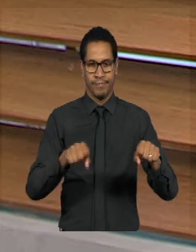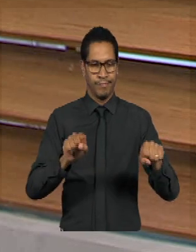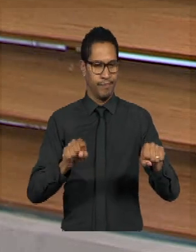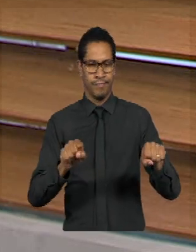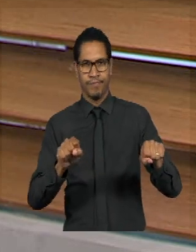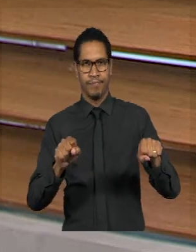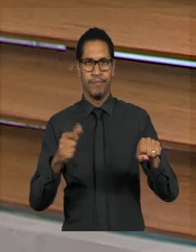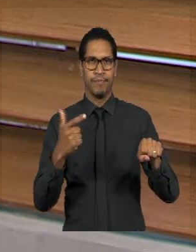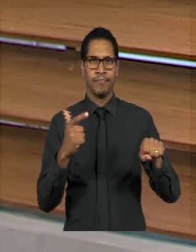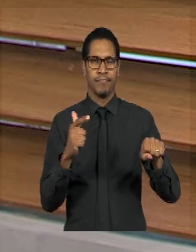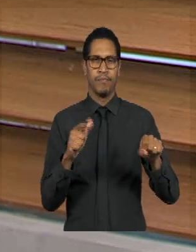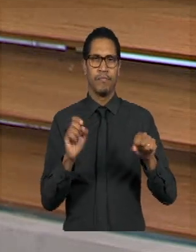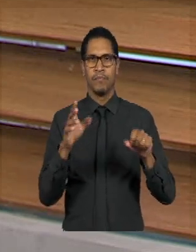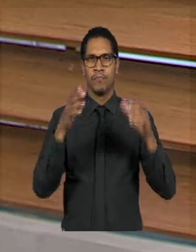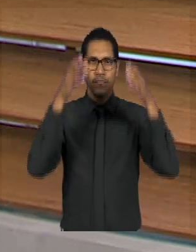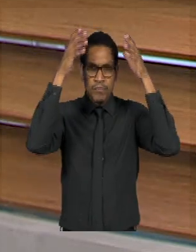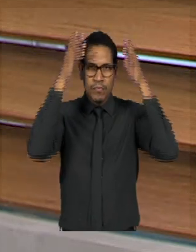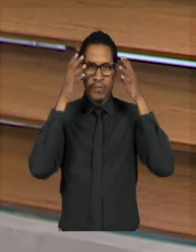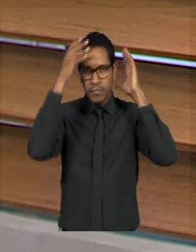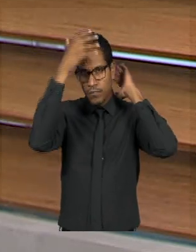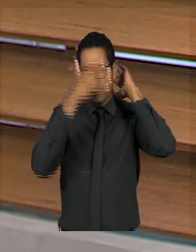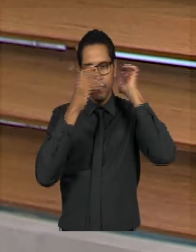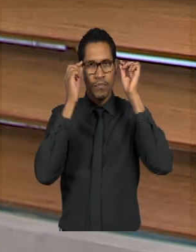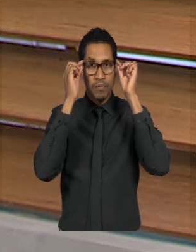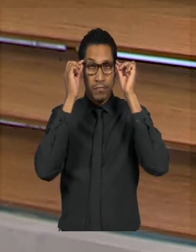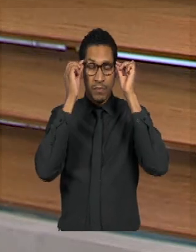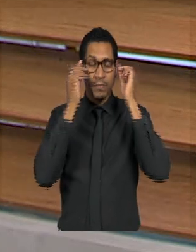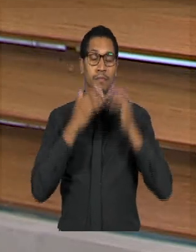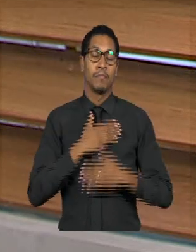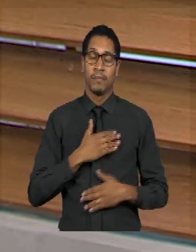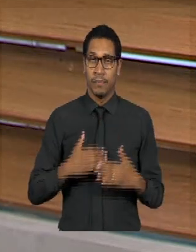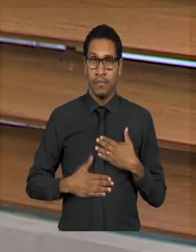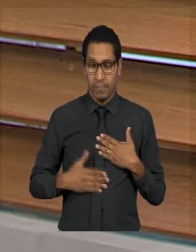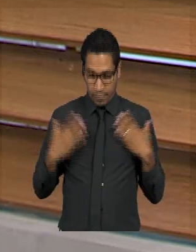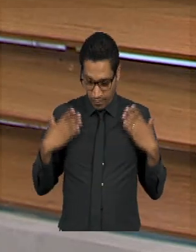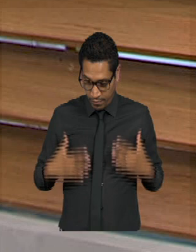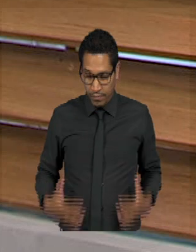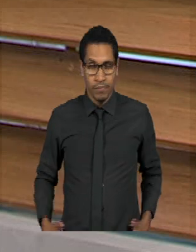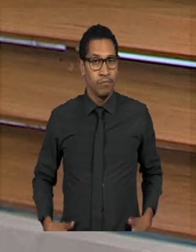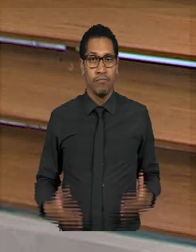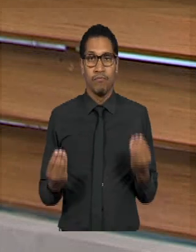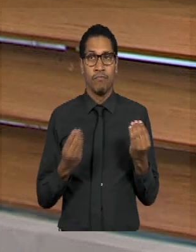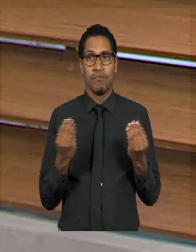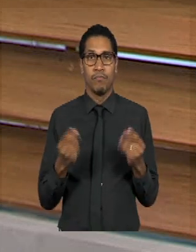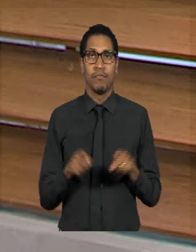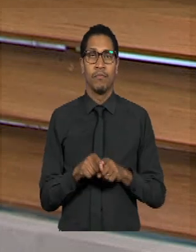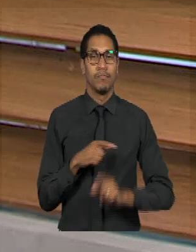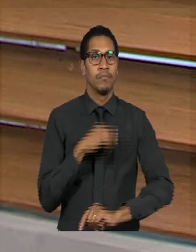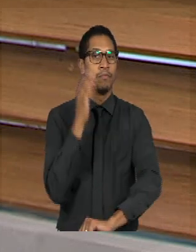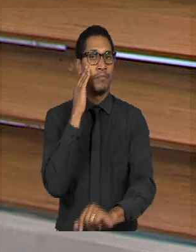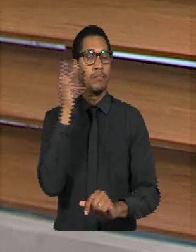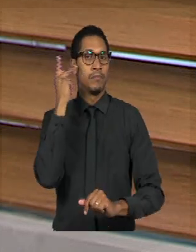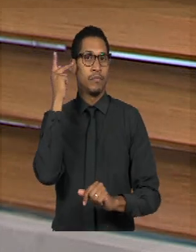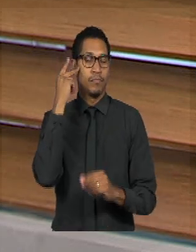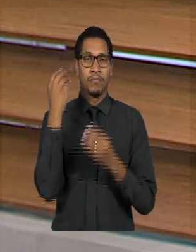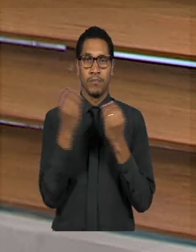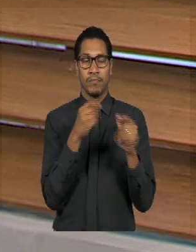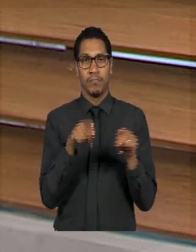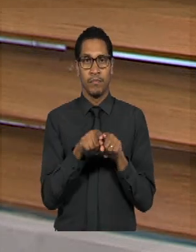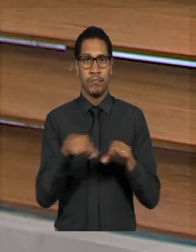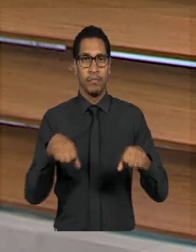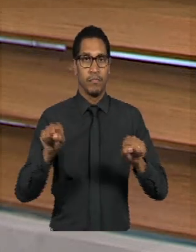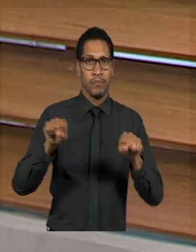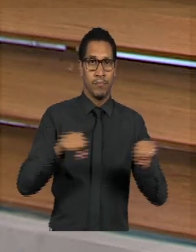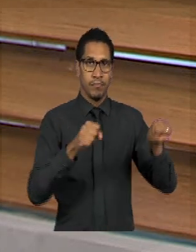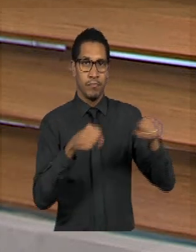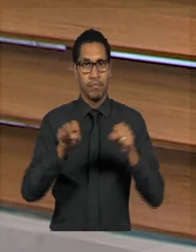de segurança. Falando especificamente de São Paulo, nós sabemos, né, como a loucura do trânsito, como você trouxe aqui a